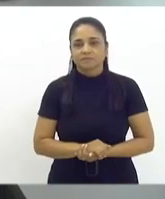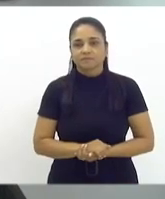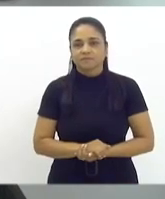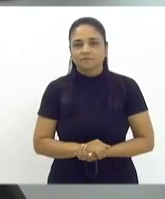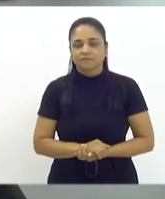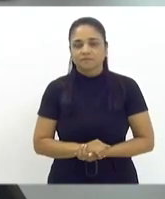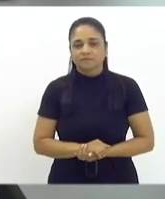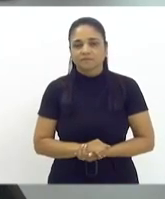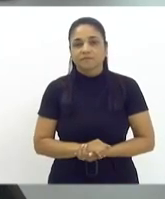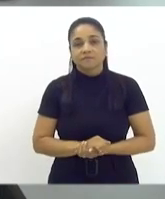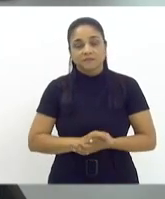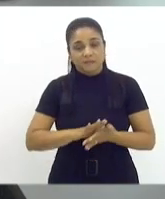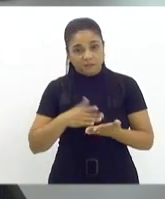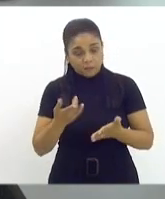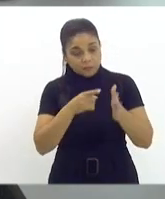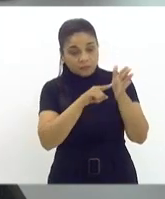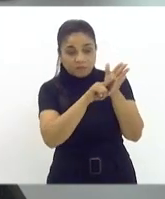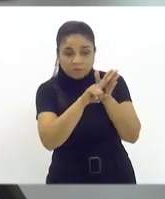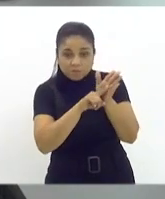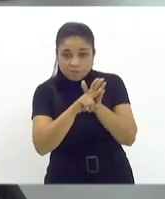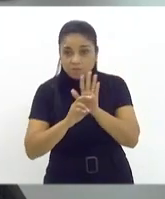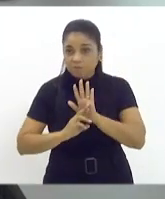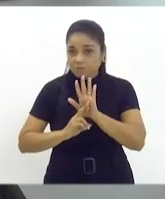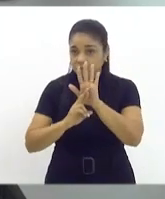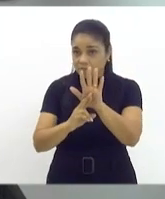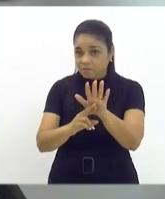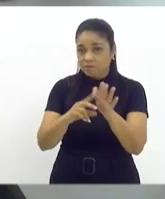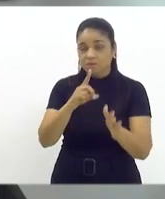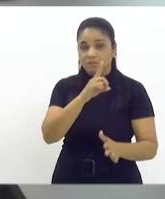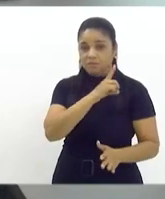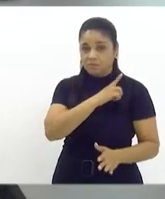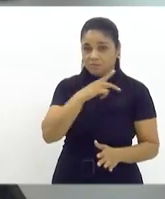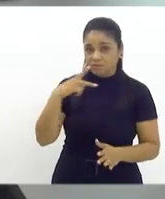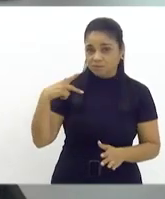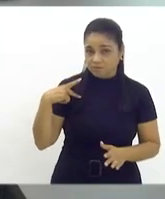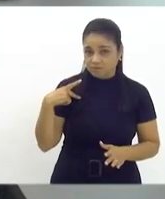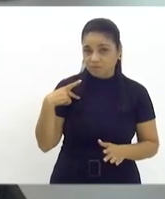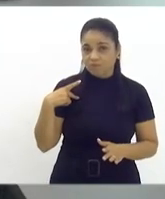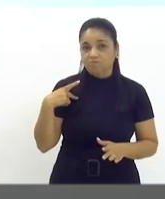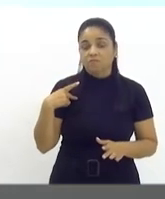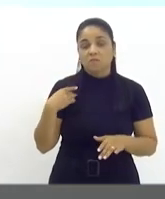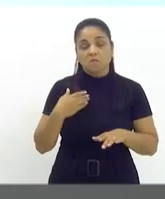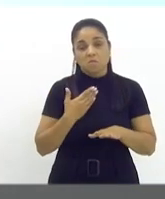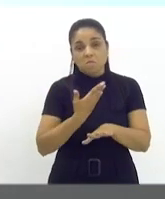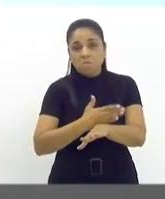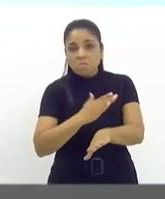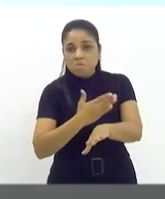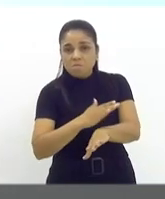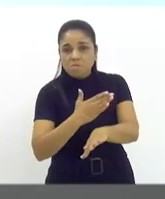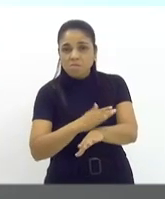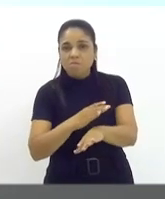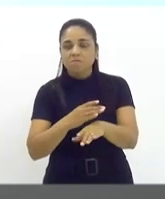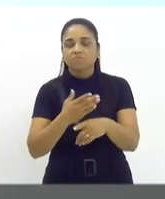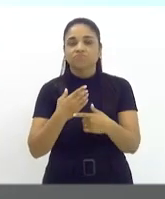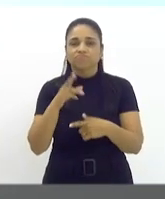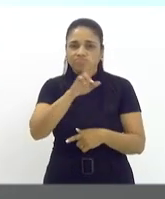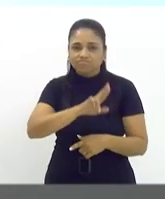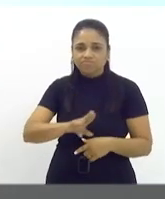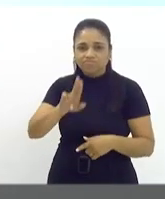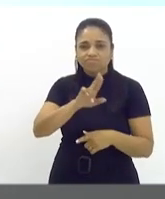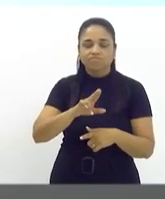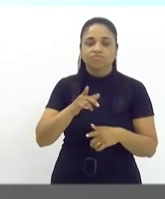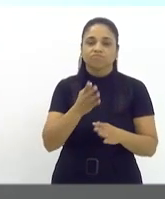e desta forma as pesquisas apresentadas pela Defensoria Pública vem demonstrando a prática em geral utilizada para a realização de